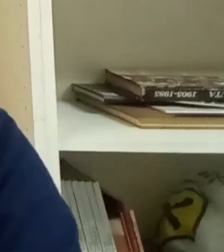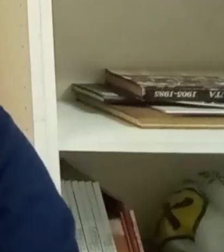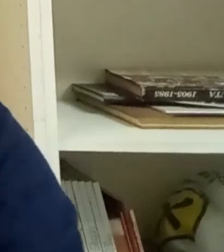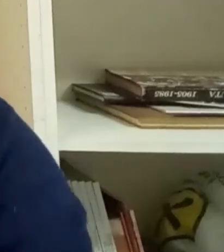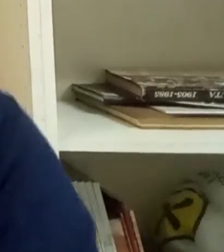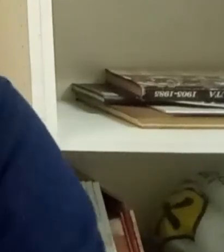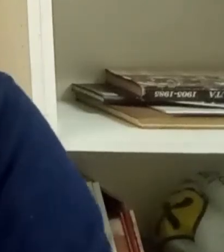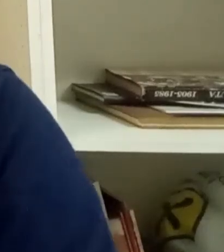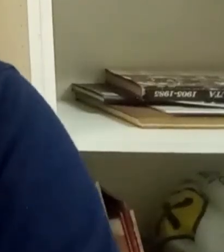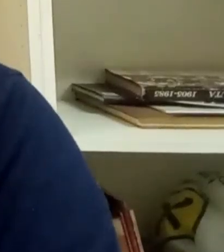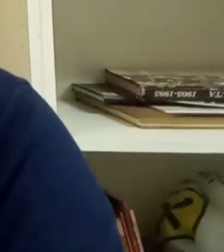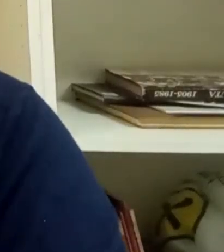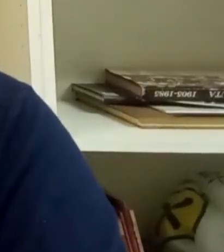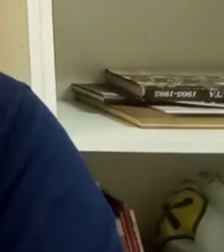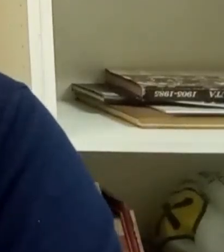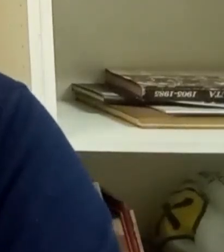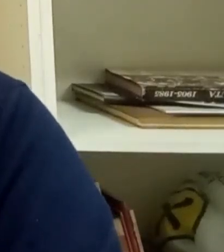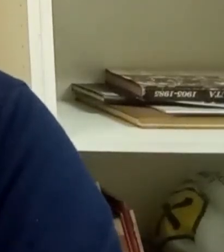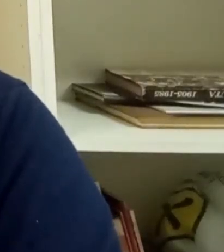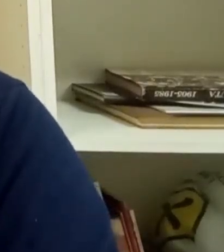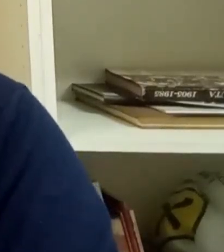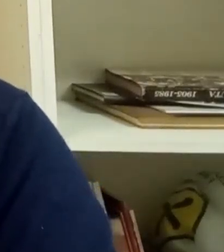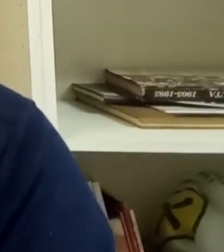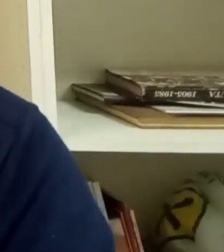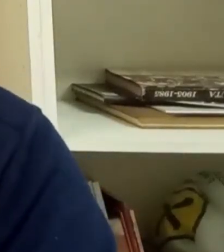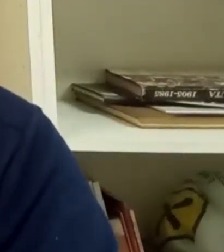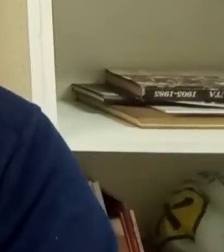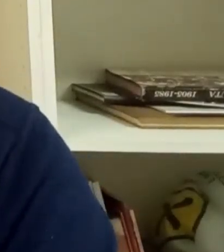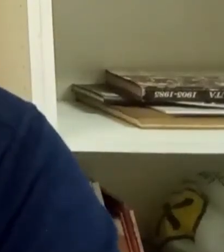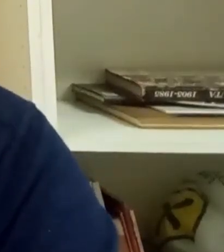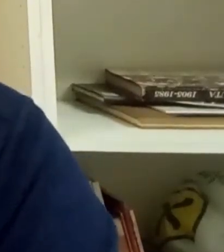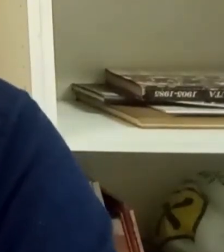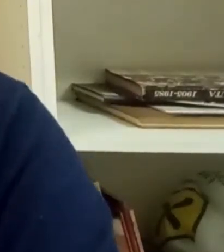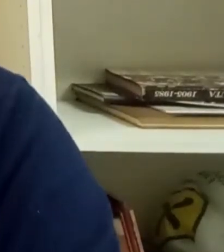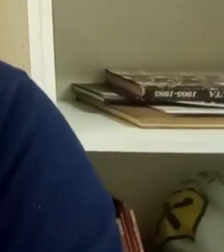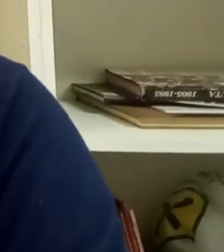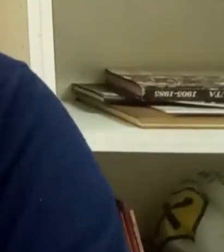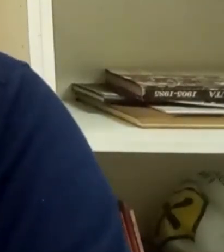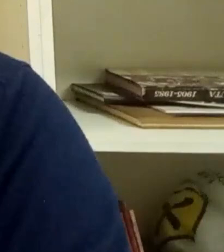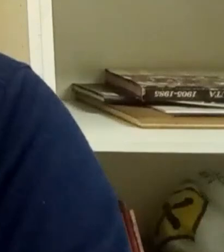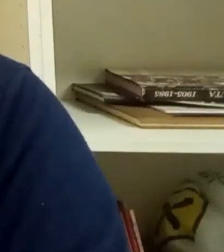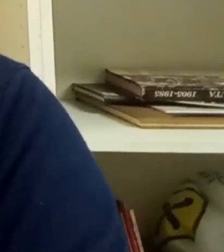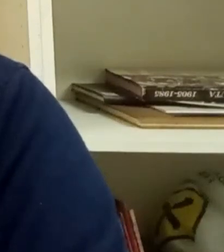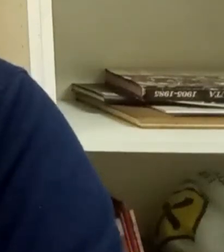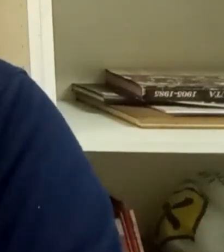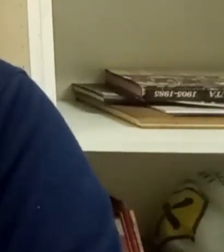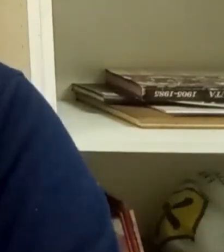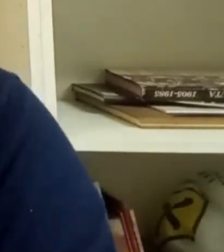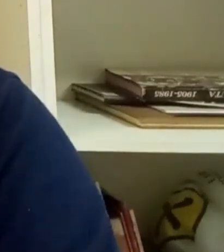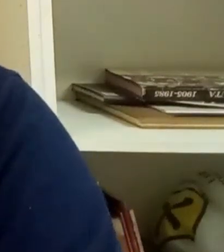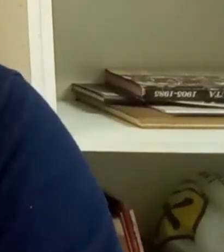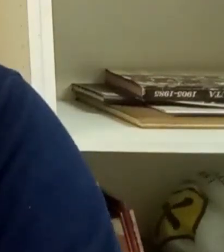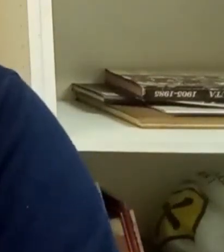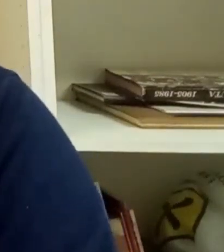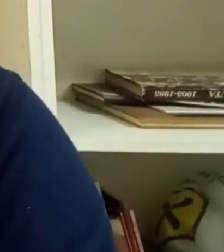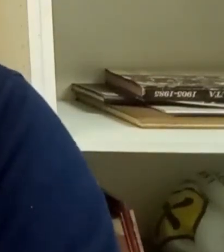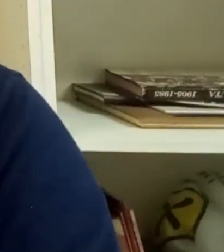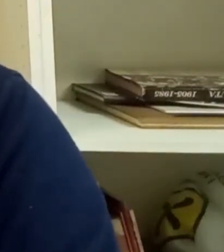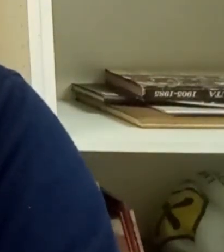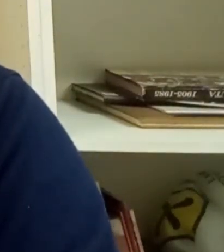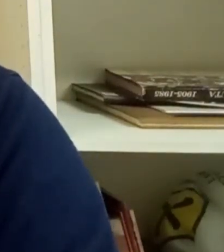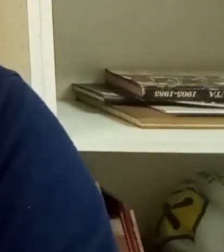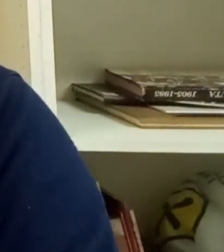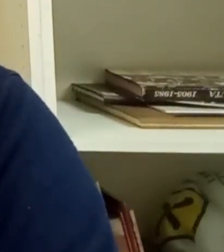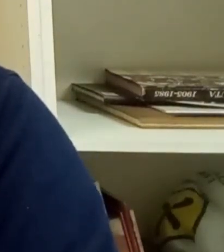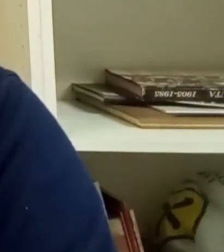como passou o tempo rápido, Estamos chegando ao fim de mais um programa